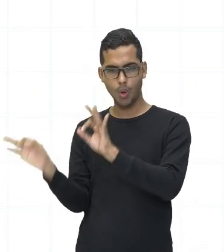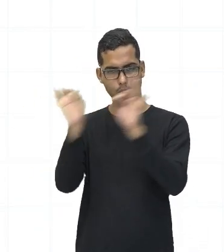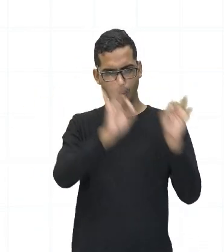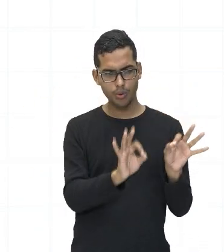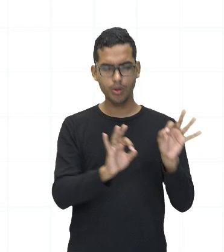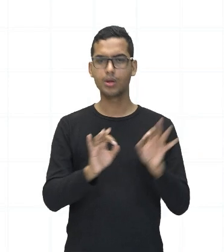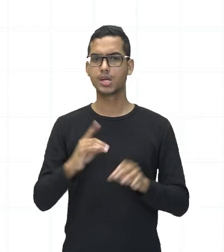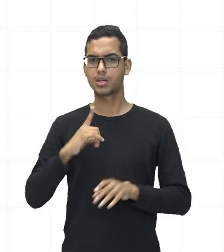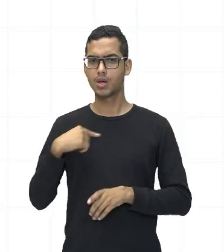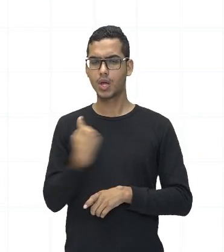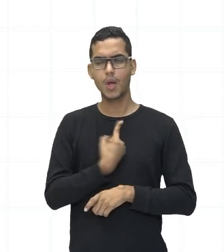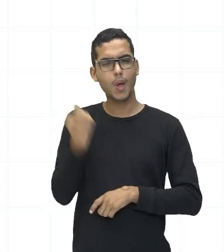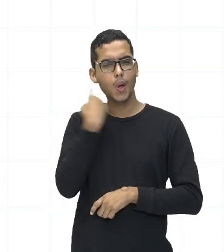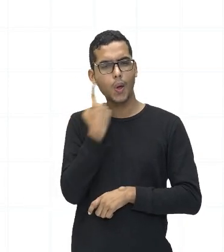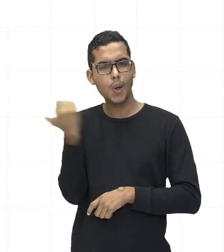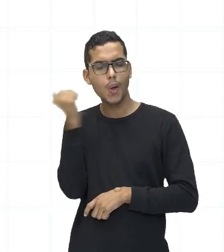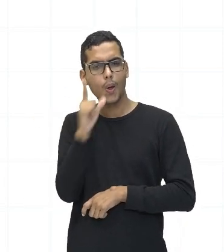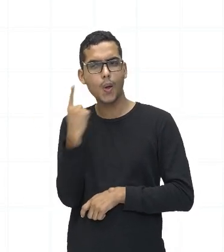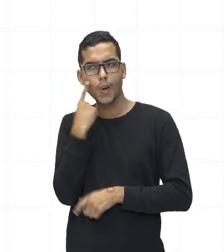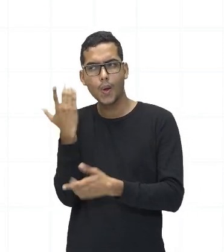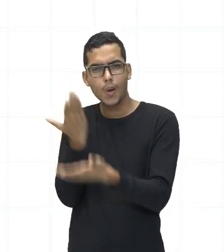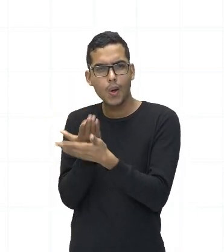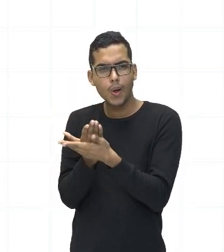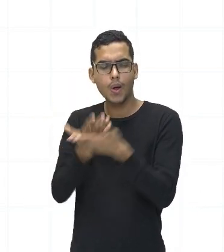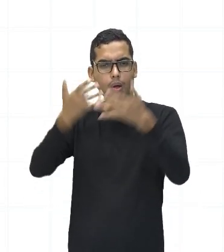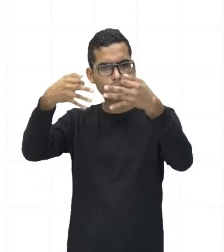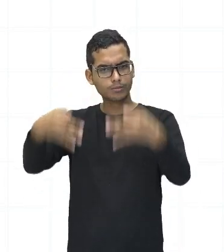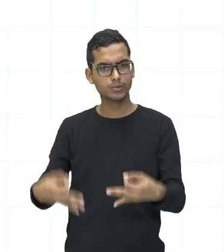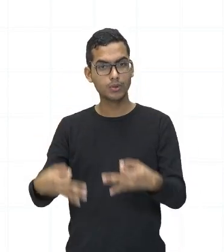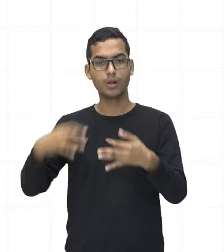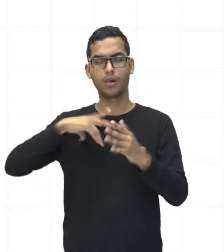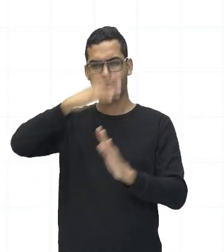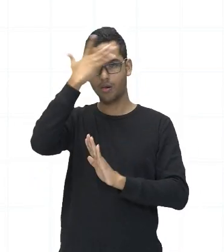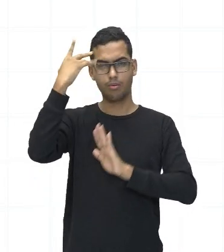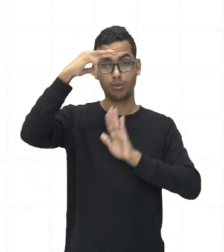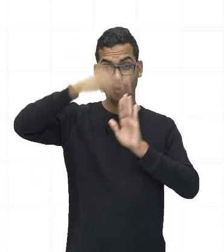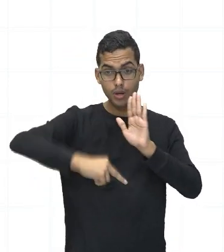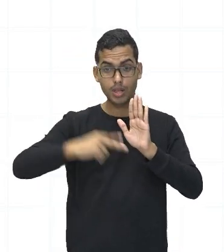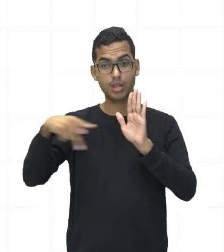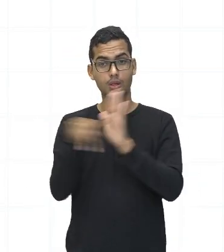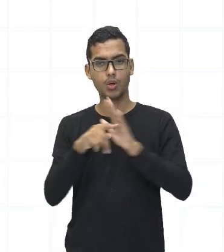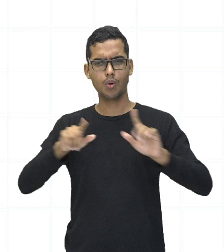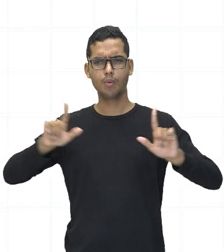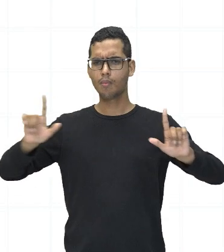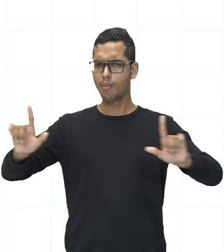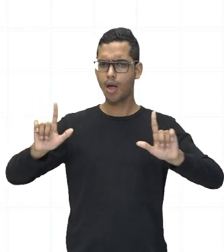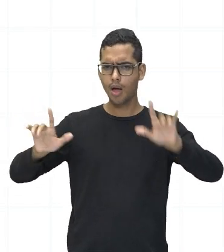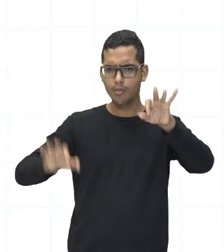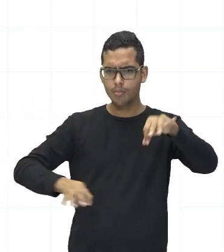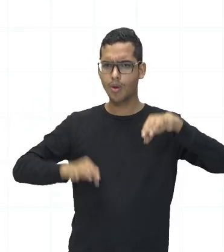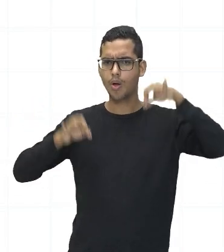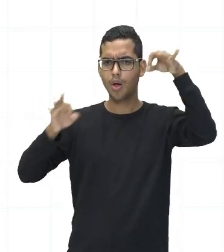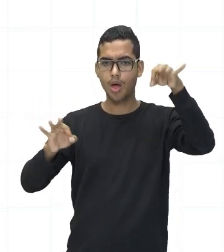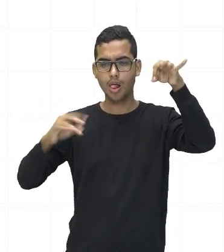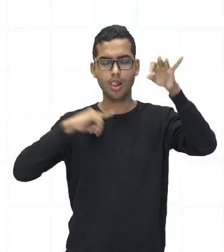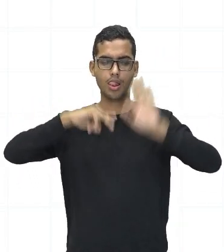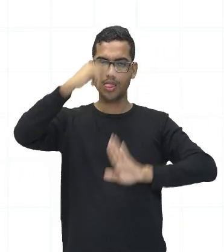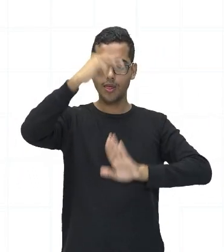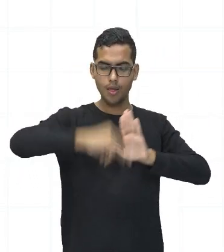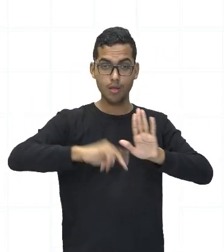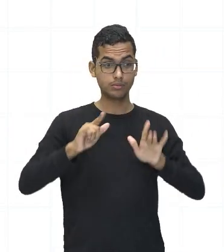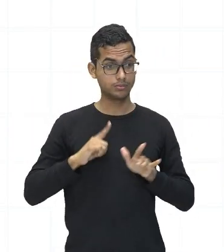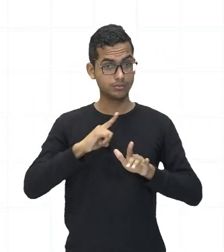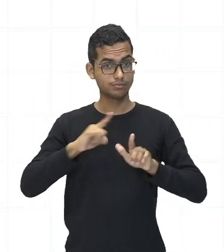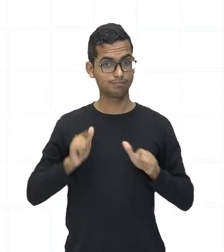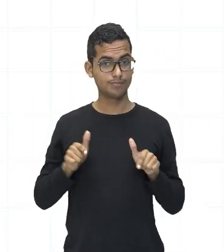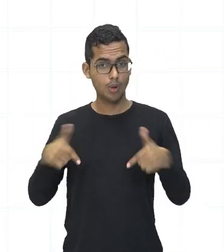toda, a gente vê, então, que, de fato, o leitor, ao ler esse cartaz, vai, de fato, tomar a